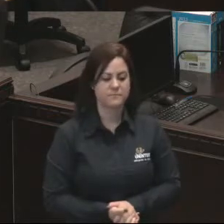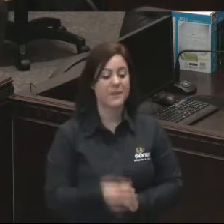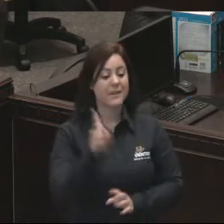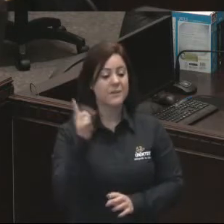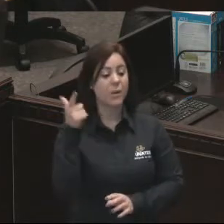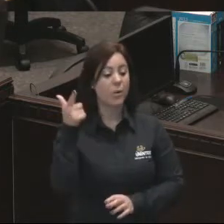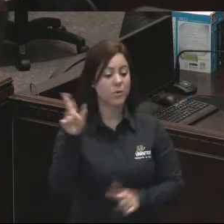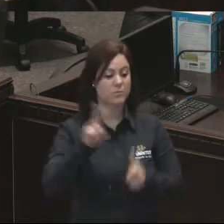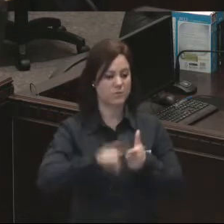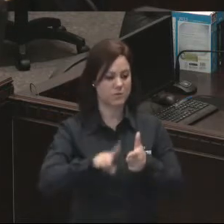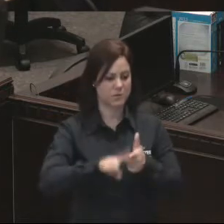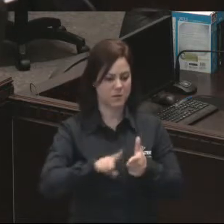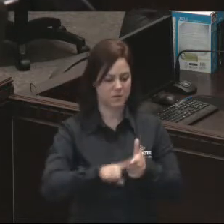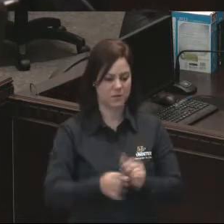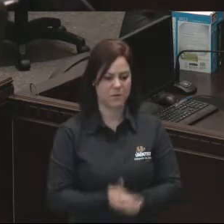problema